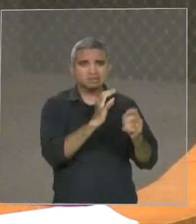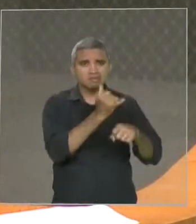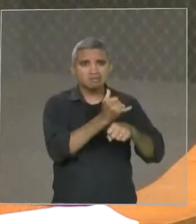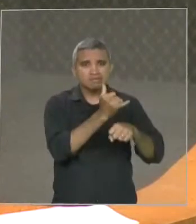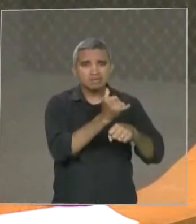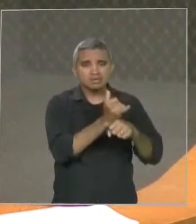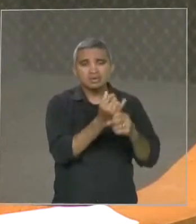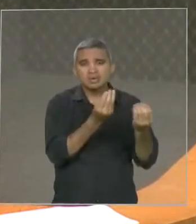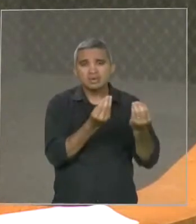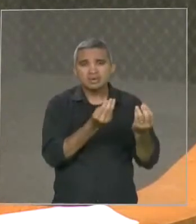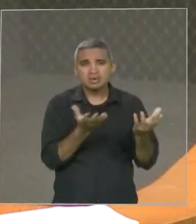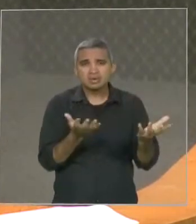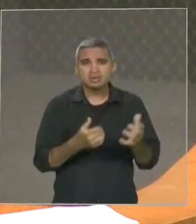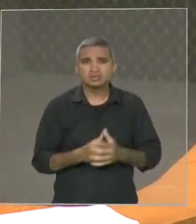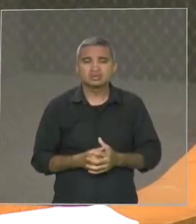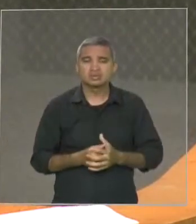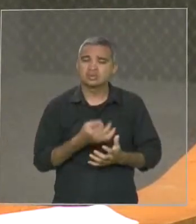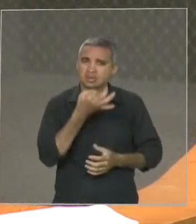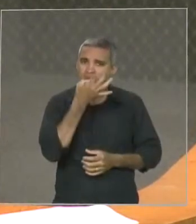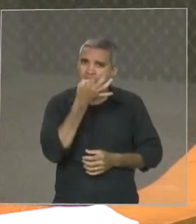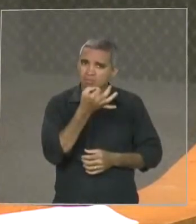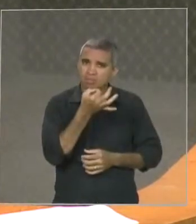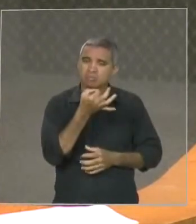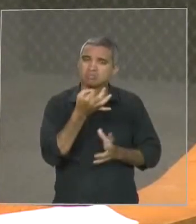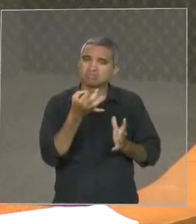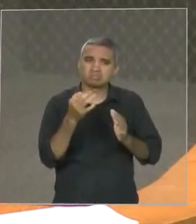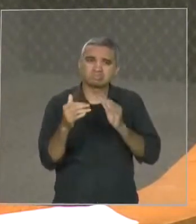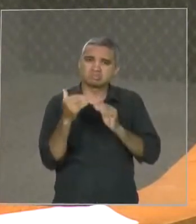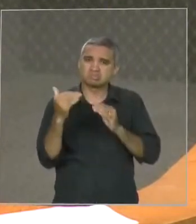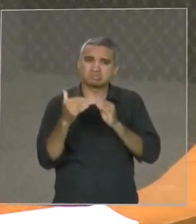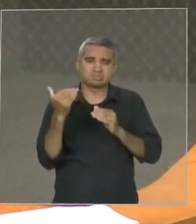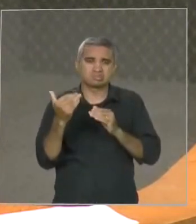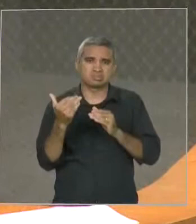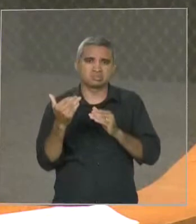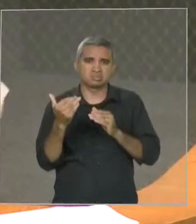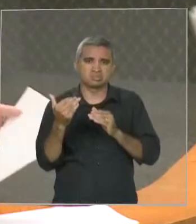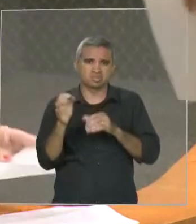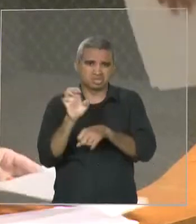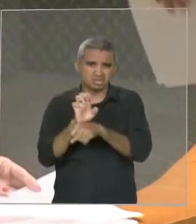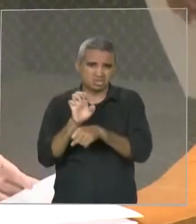Eu acho que não é esse o papel do Estado.